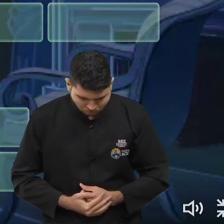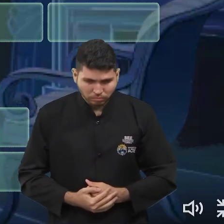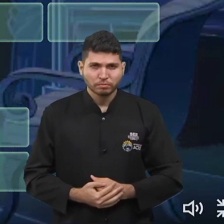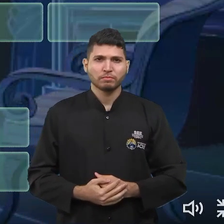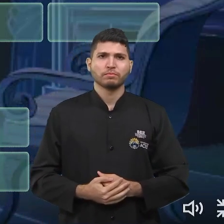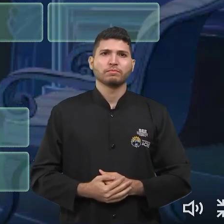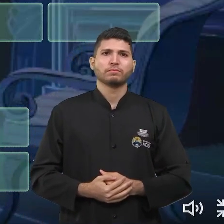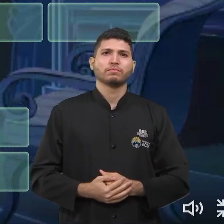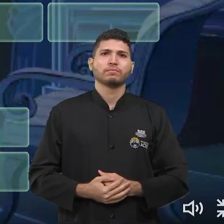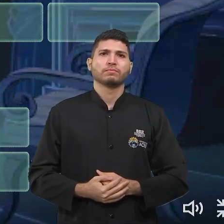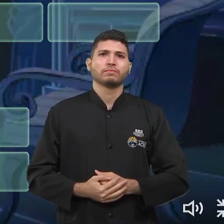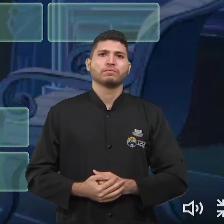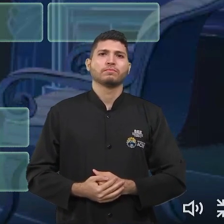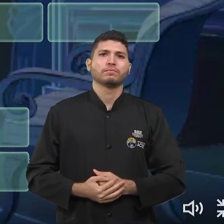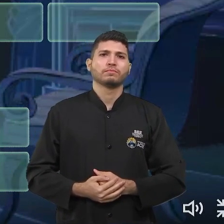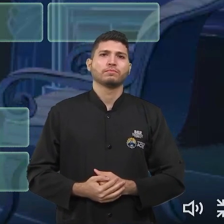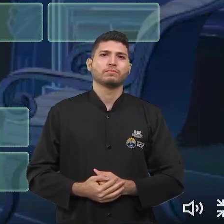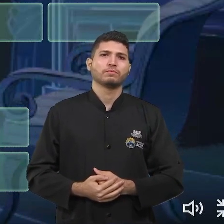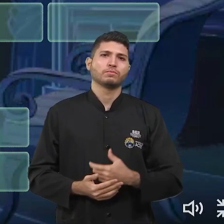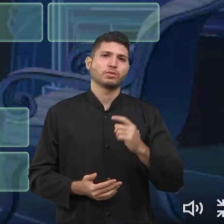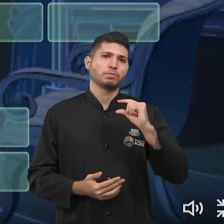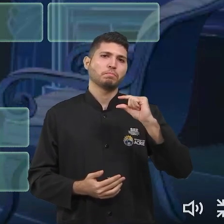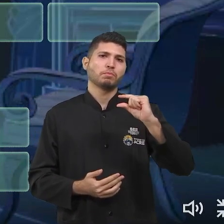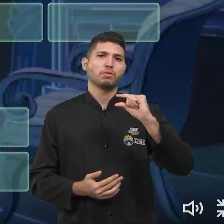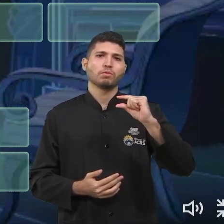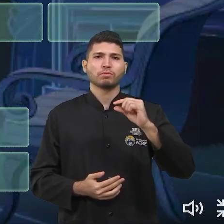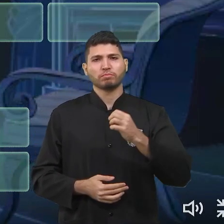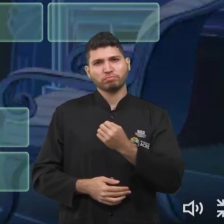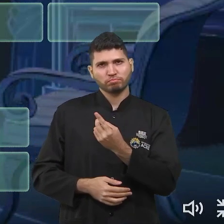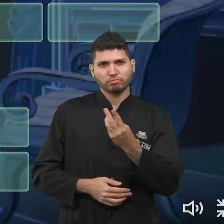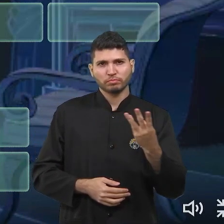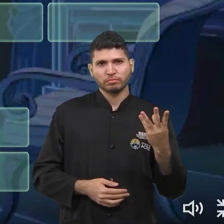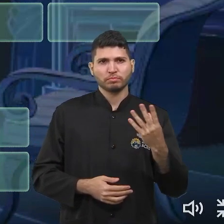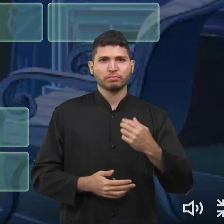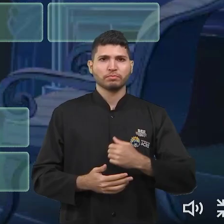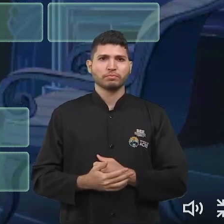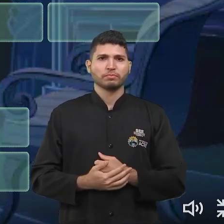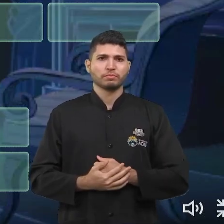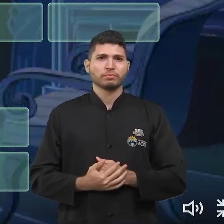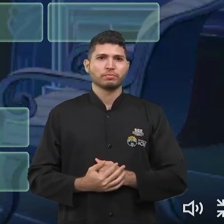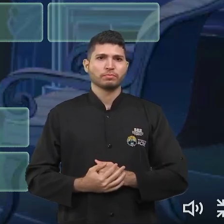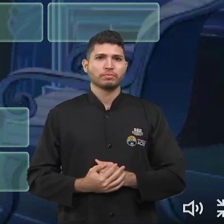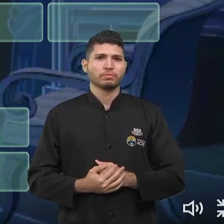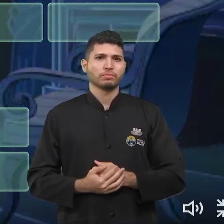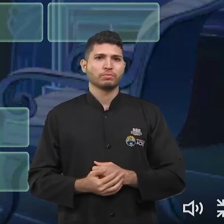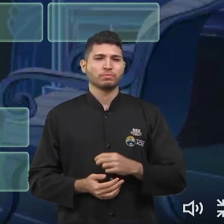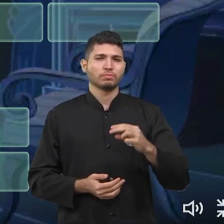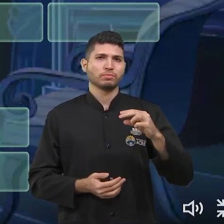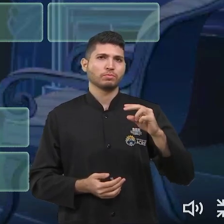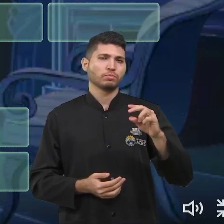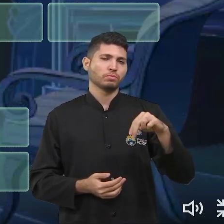Tenho pouco dinheiro, ou seja, tem um pouco dinheiro, uma quantidade. No, negativo.